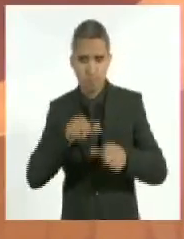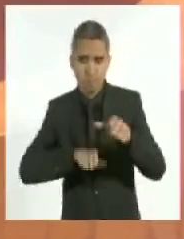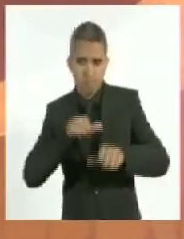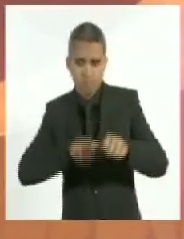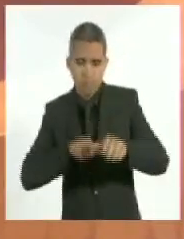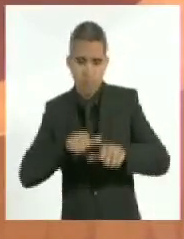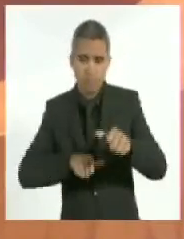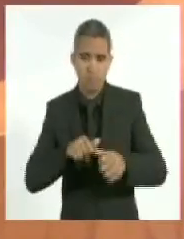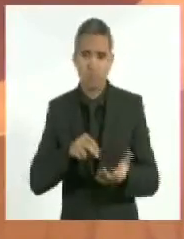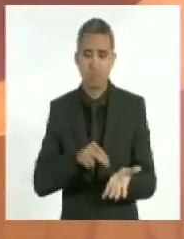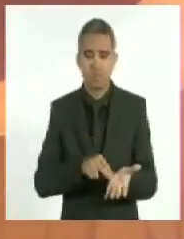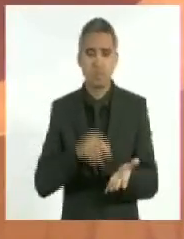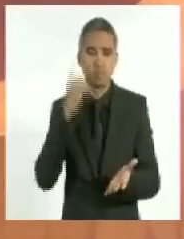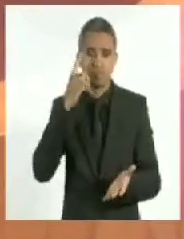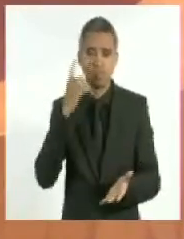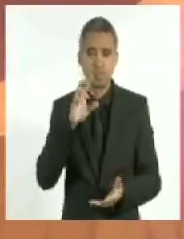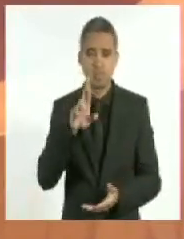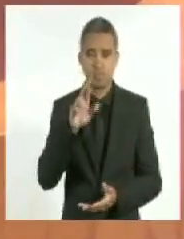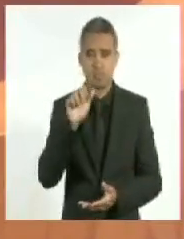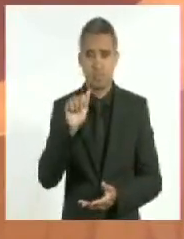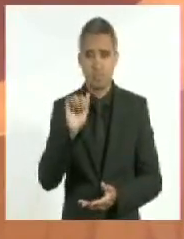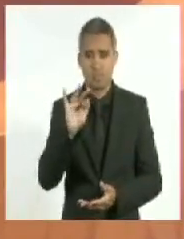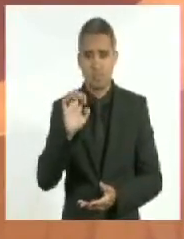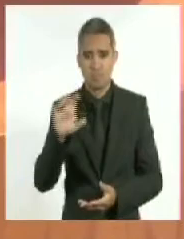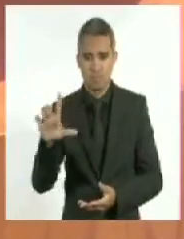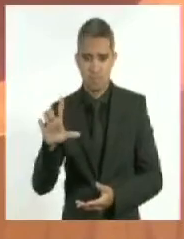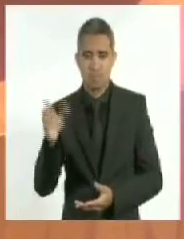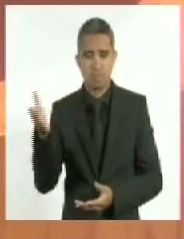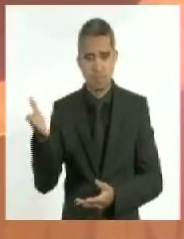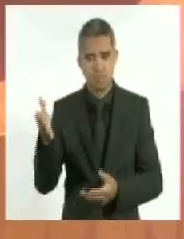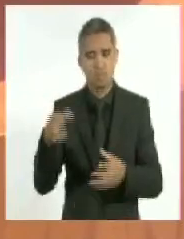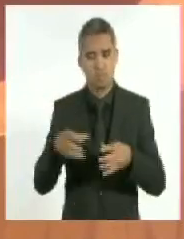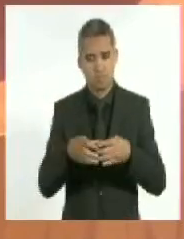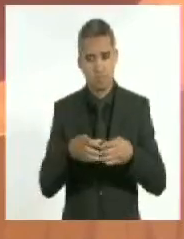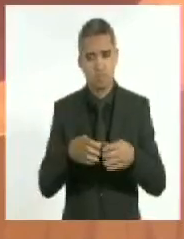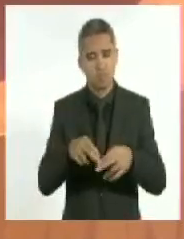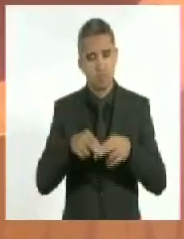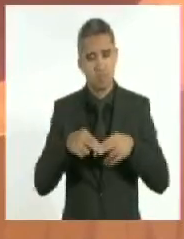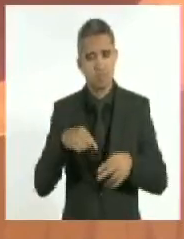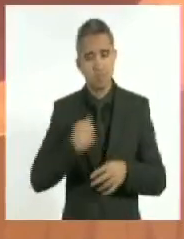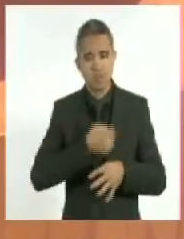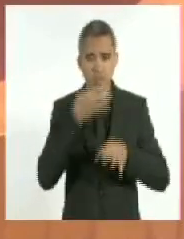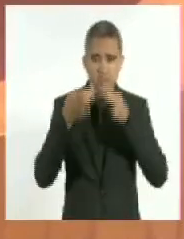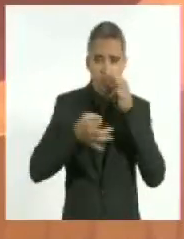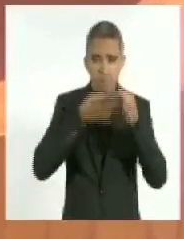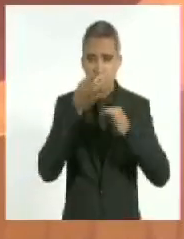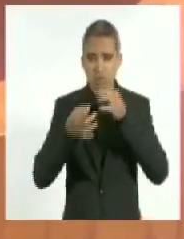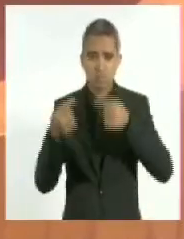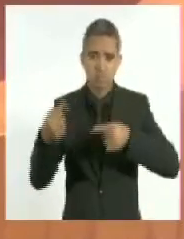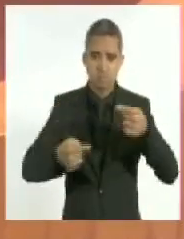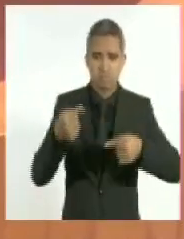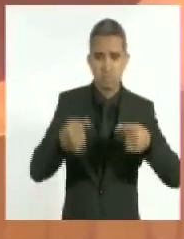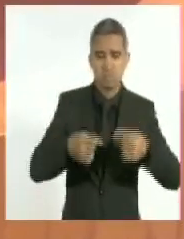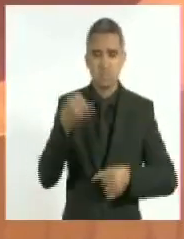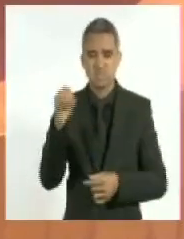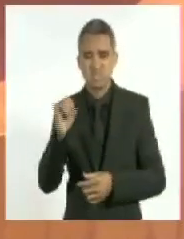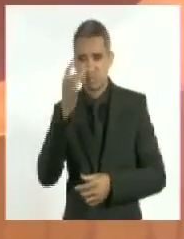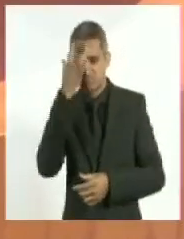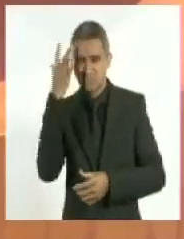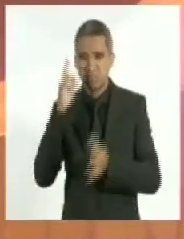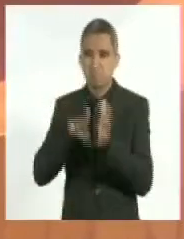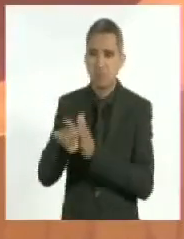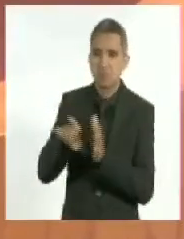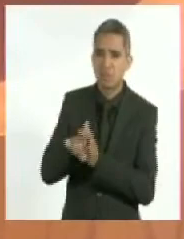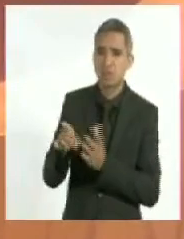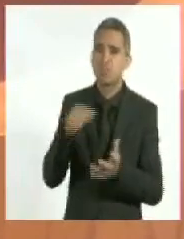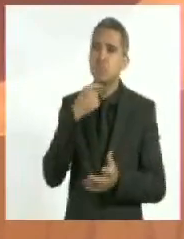parte dessa comissão, e travarmos aqui o bom debate. Se houver algum questionamento quanto à constitucionalidade, quanto ao mérito,